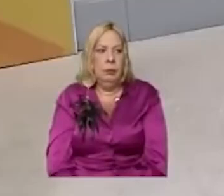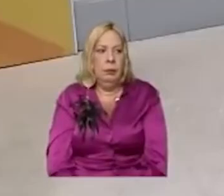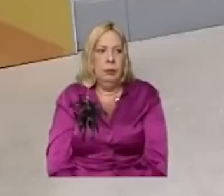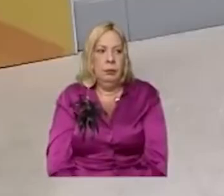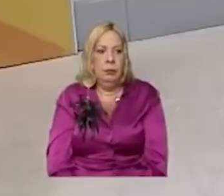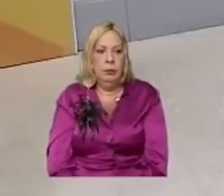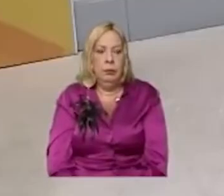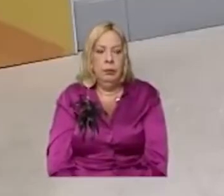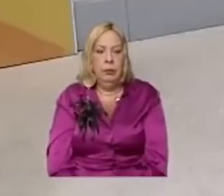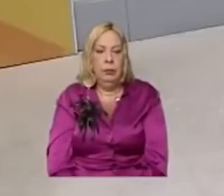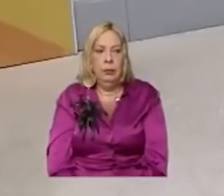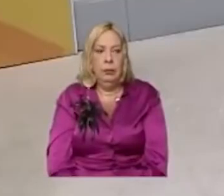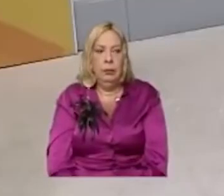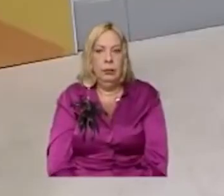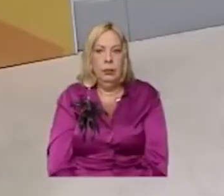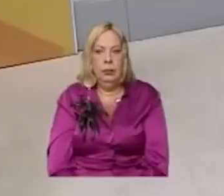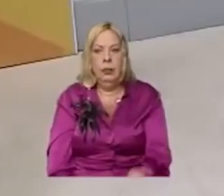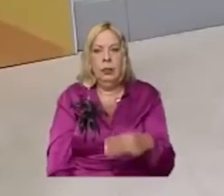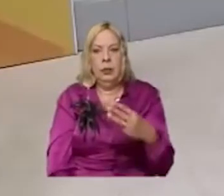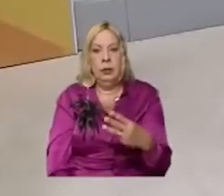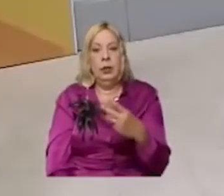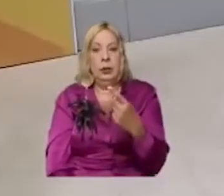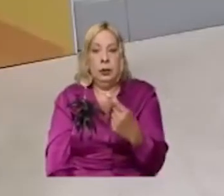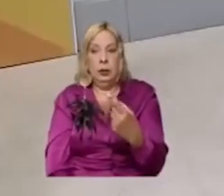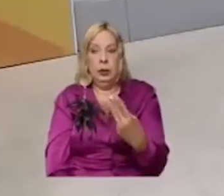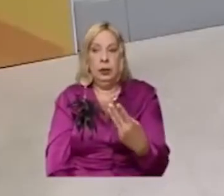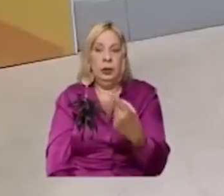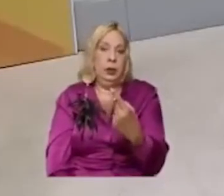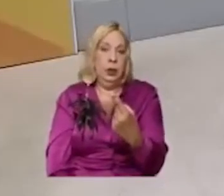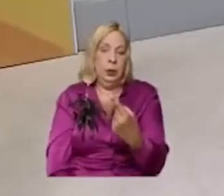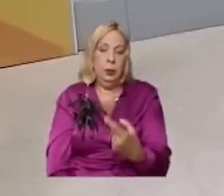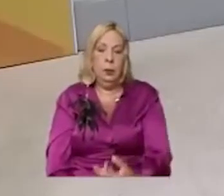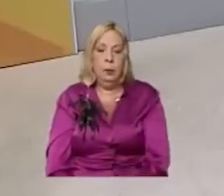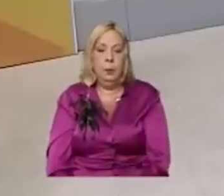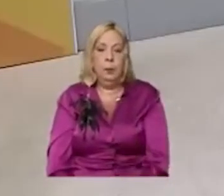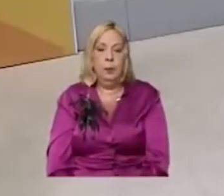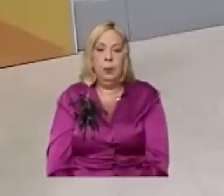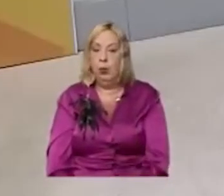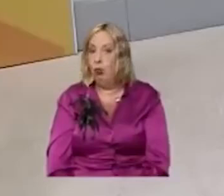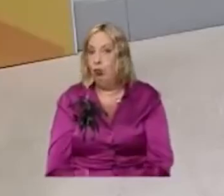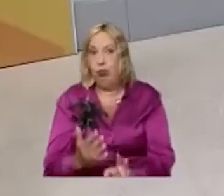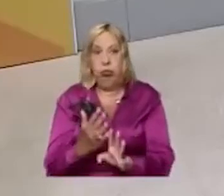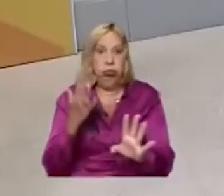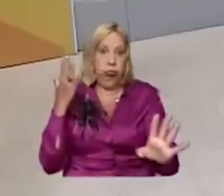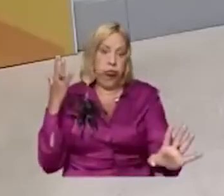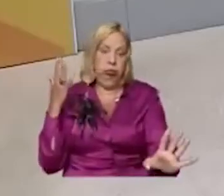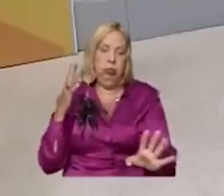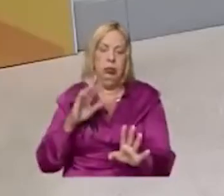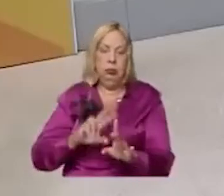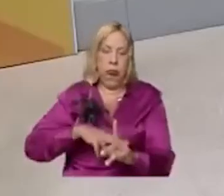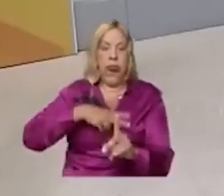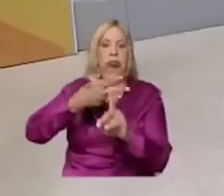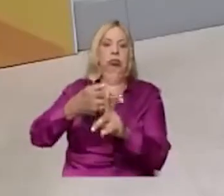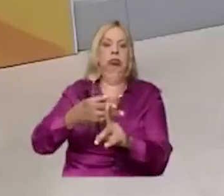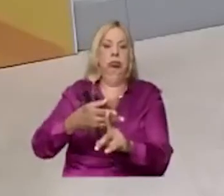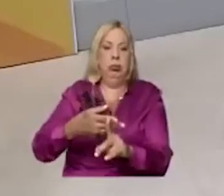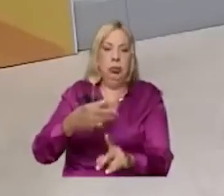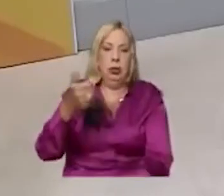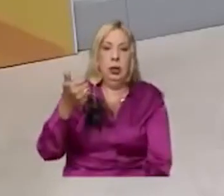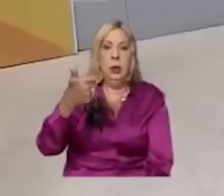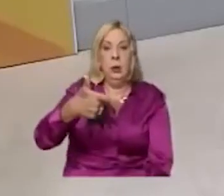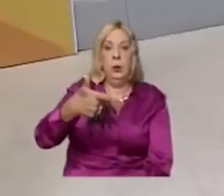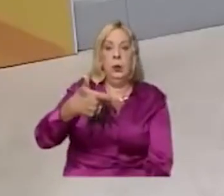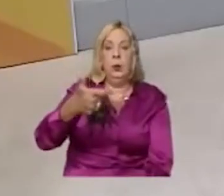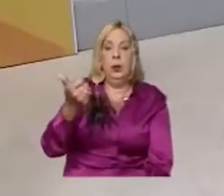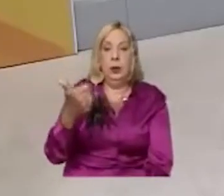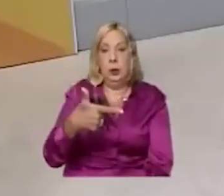tem par. 31, decide ou não decide? Aumentou, dobrou a turma da quadrilha aí, cada um com